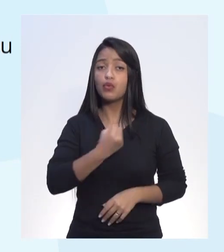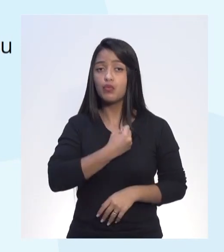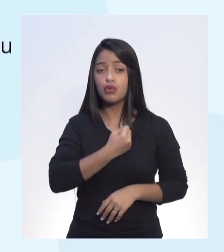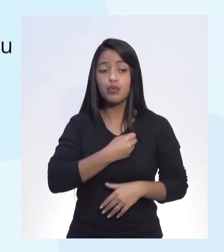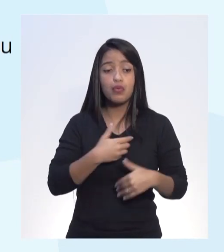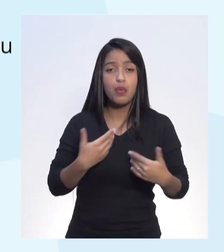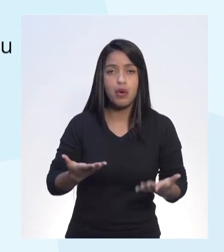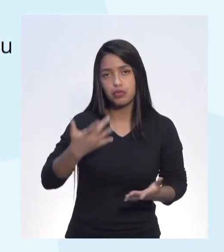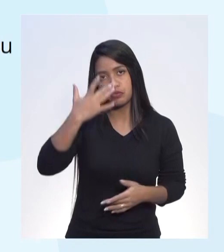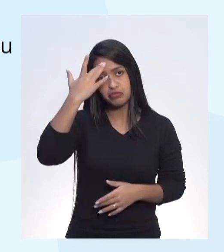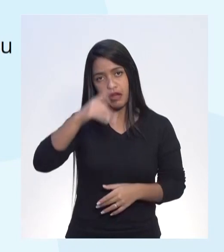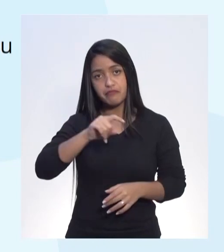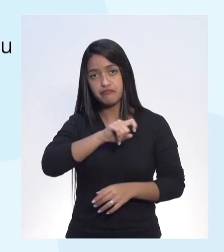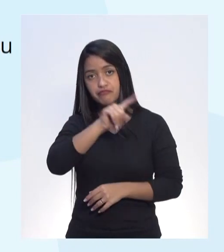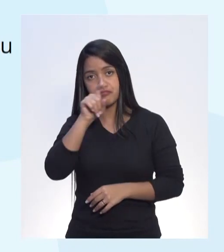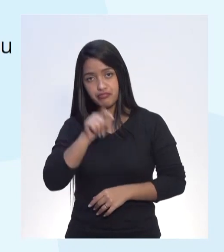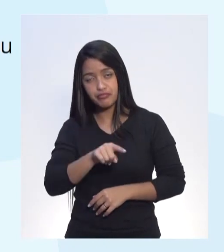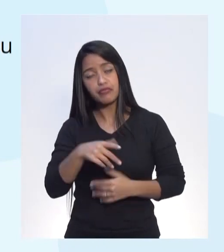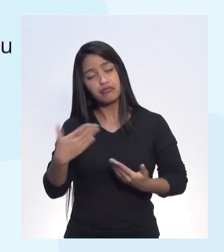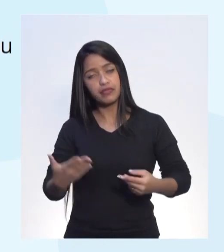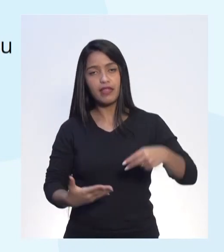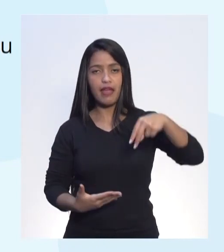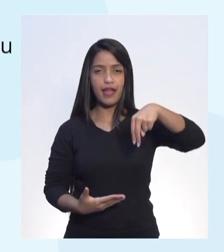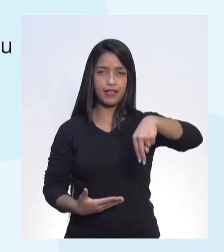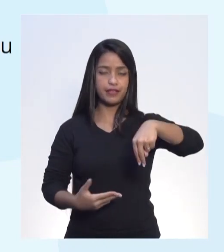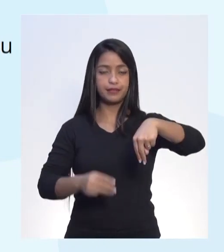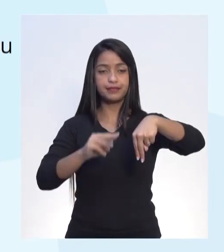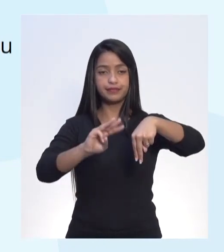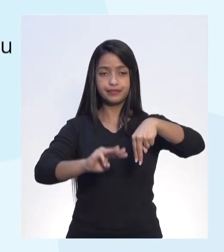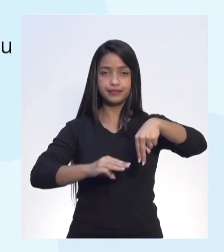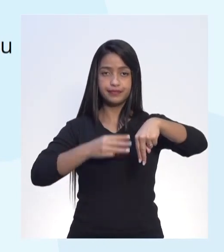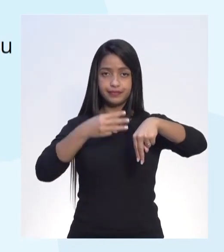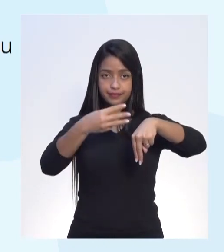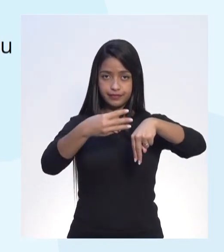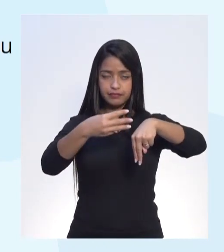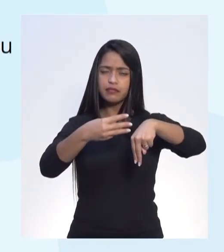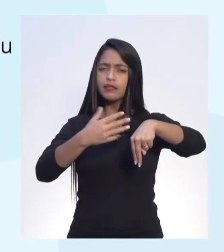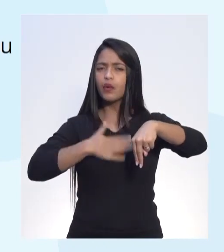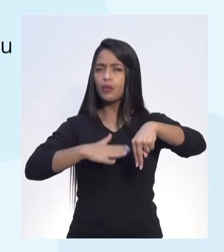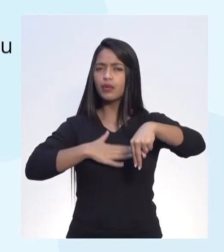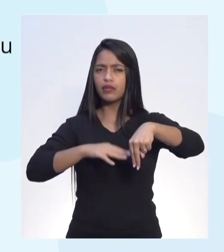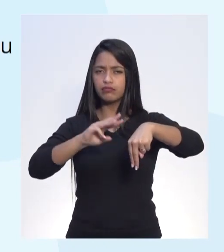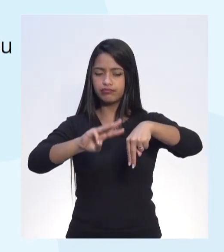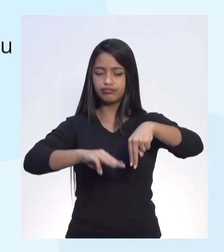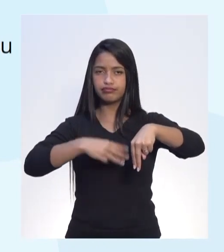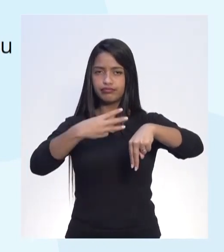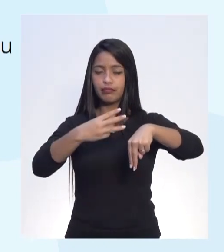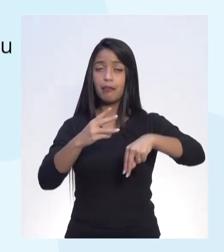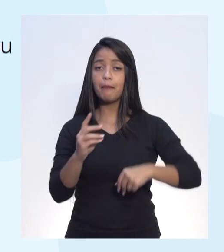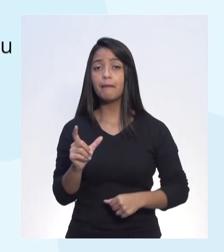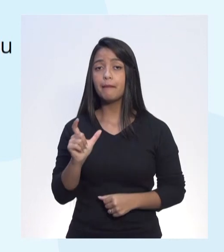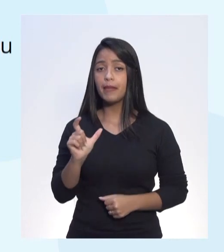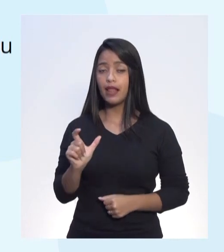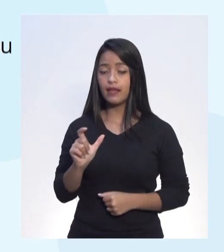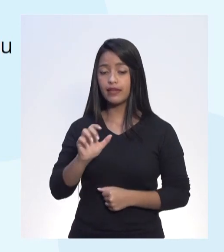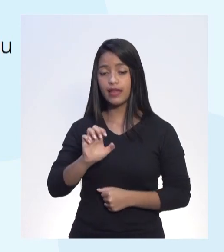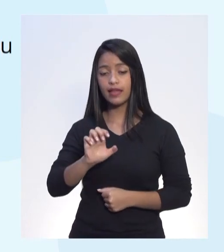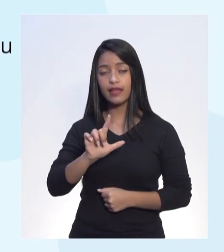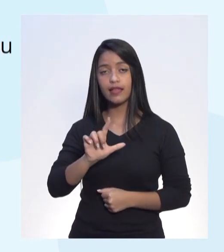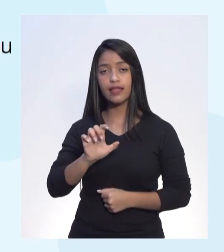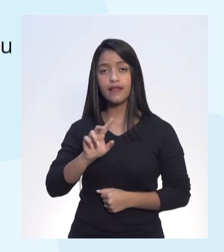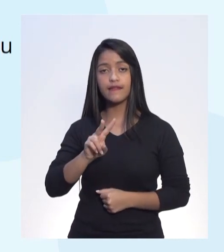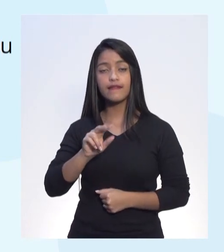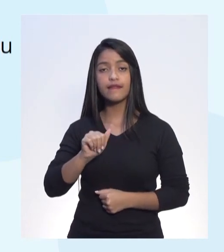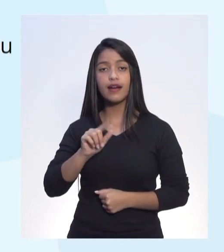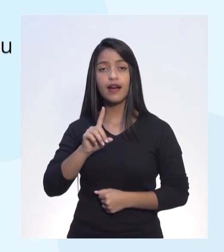número, que nós chamamos de n. O cubo elevado à terceira, tá tranquilo. Então, elevado, ó, lá em cima. Tudo que